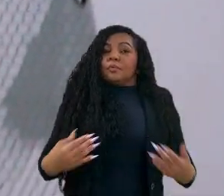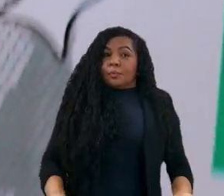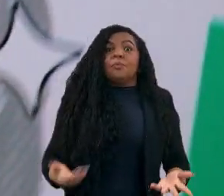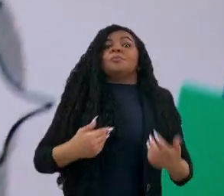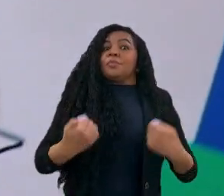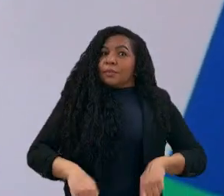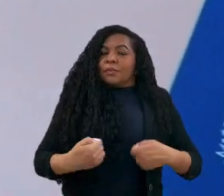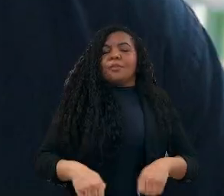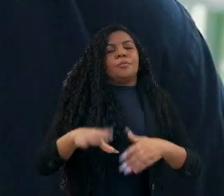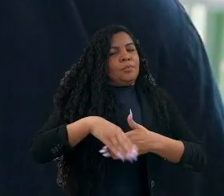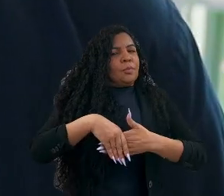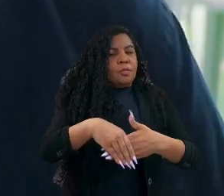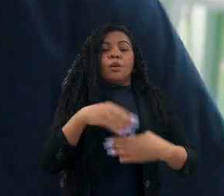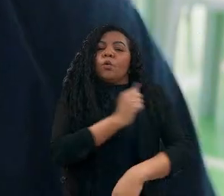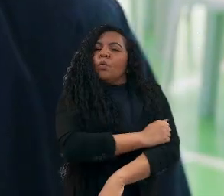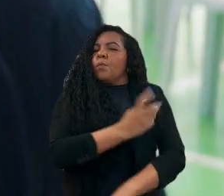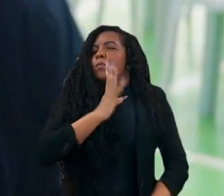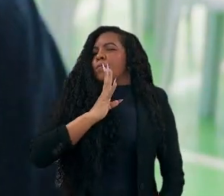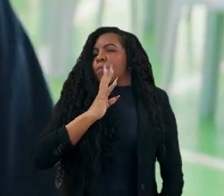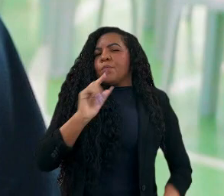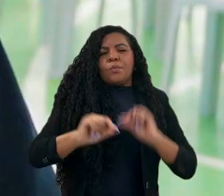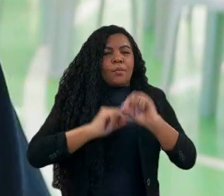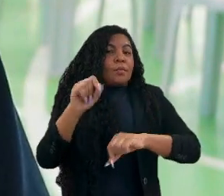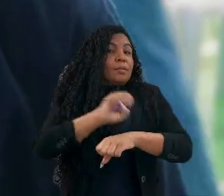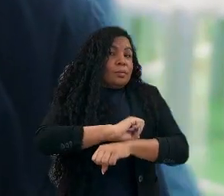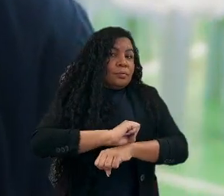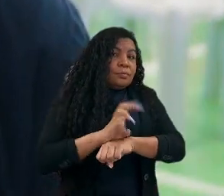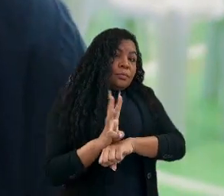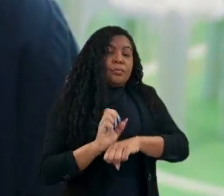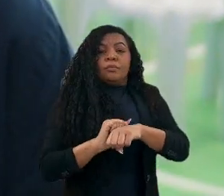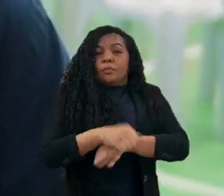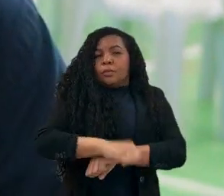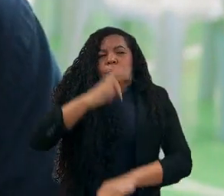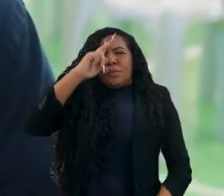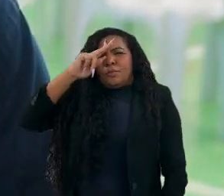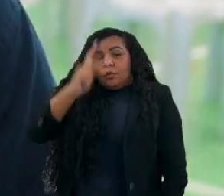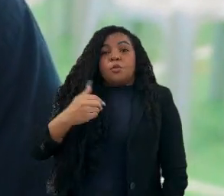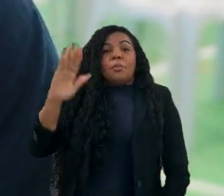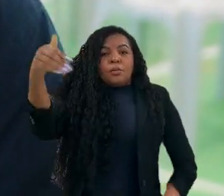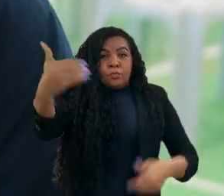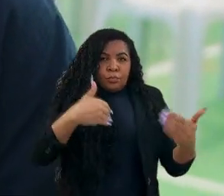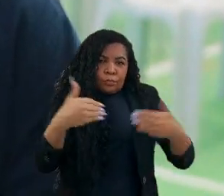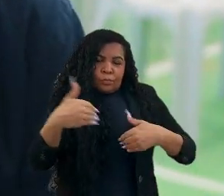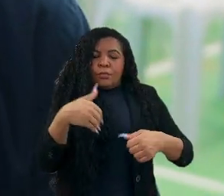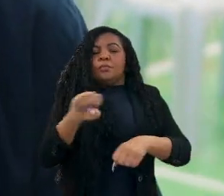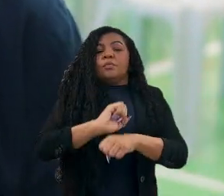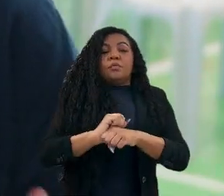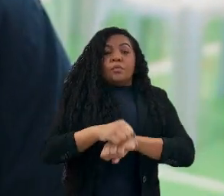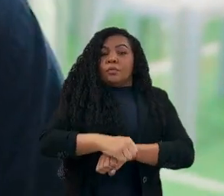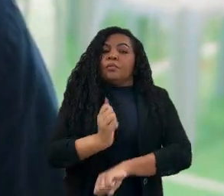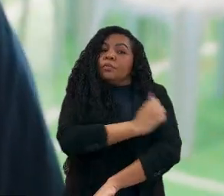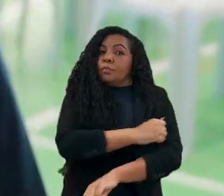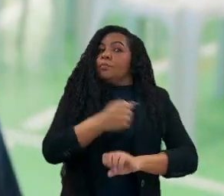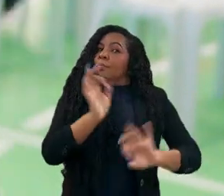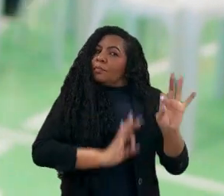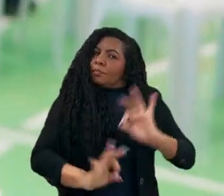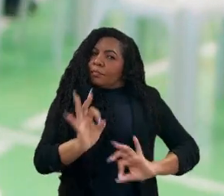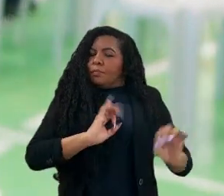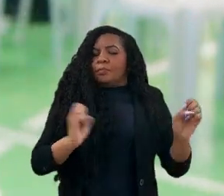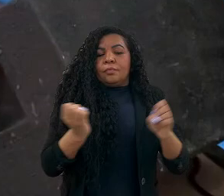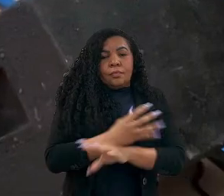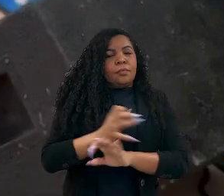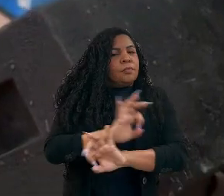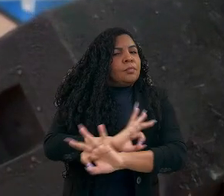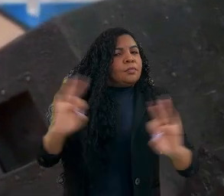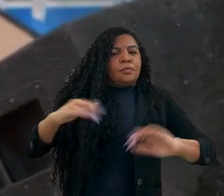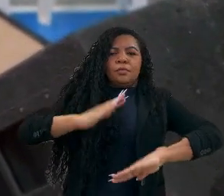Nós temos que trazer esses alunos para conhecer a universidade e ela é mais forte quanto mais aluno ela tem. Acho que nós estamos preparados para o nosso